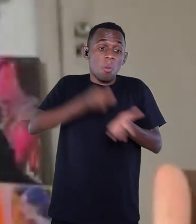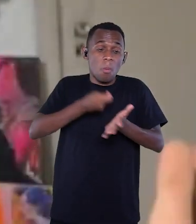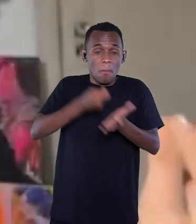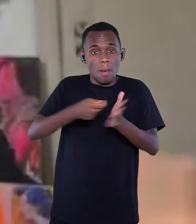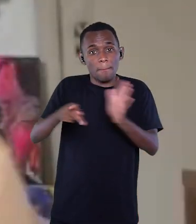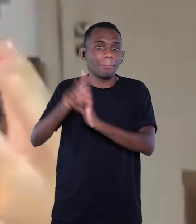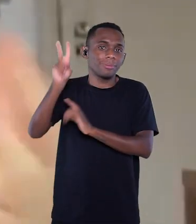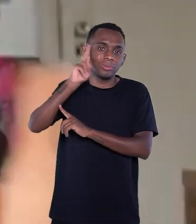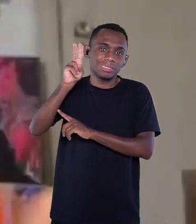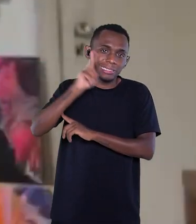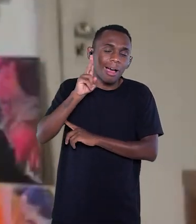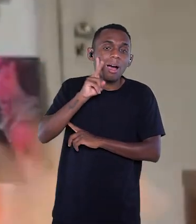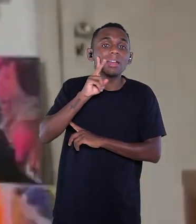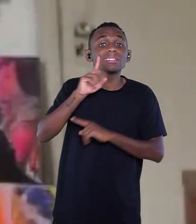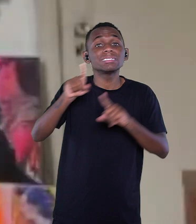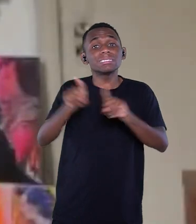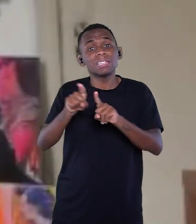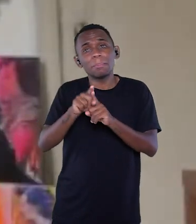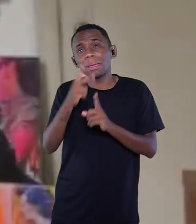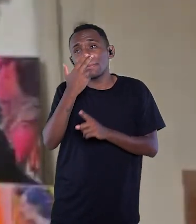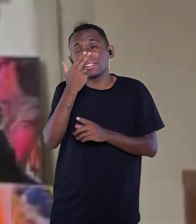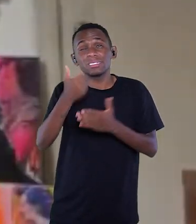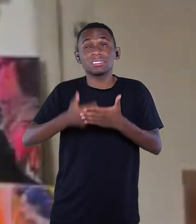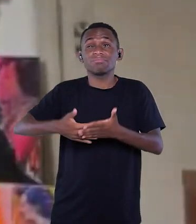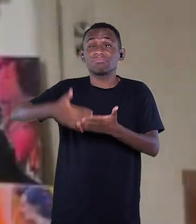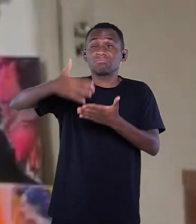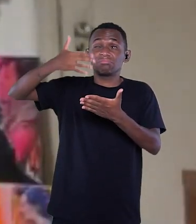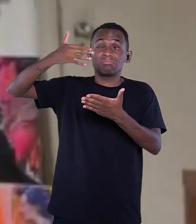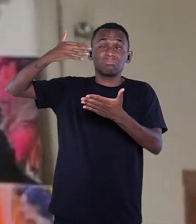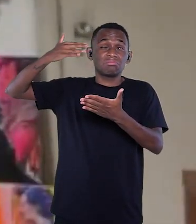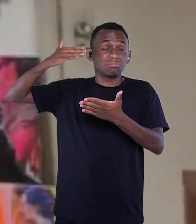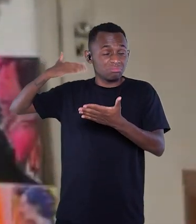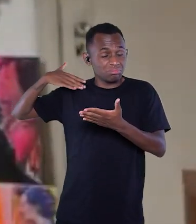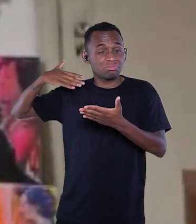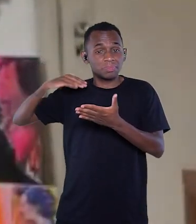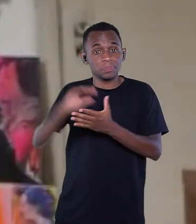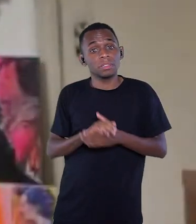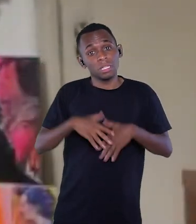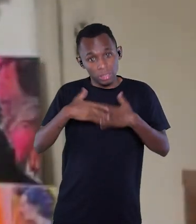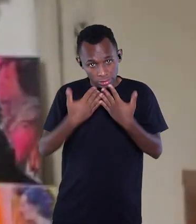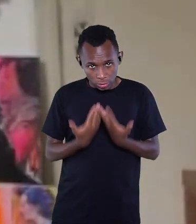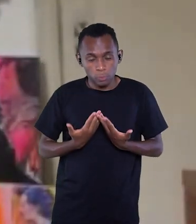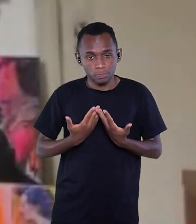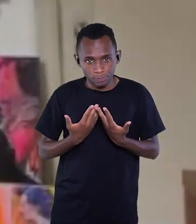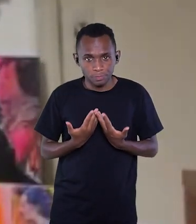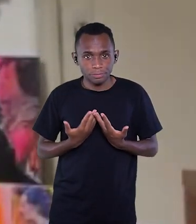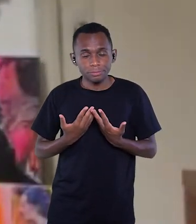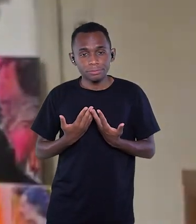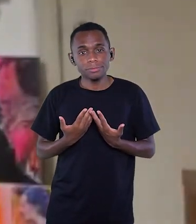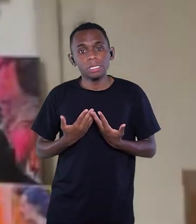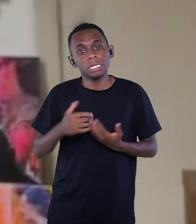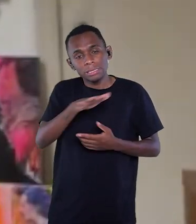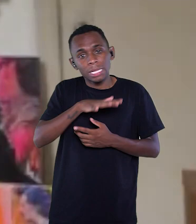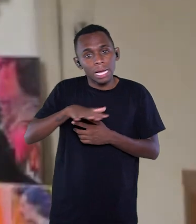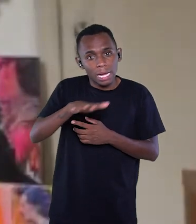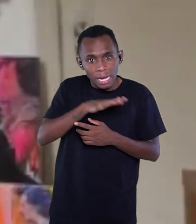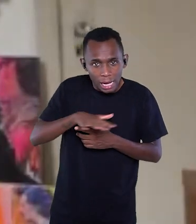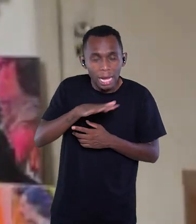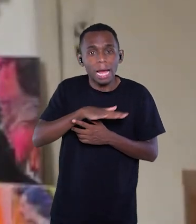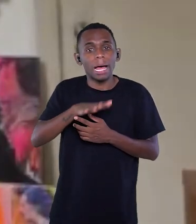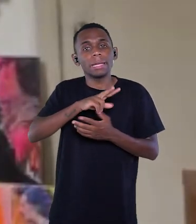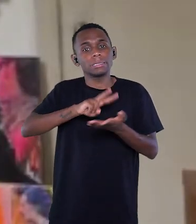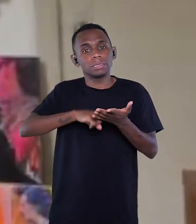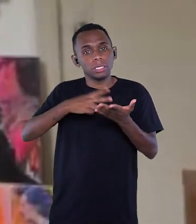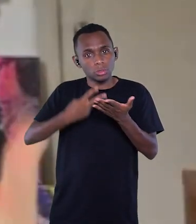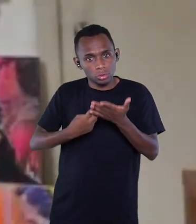da história, quanto de ser uma coisa antiga, né, muito antiga. E aí, dentro da tradução de